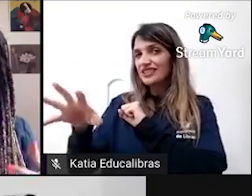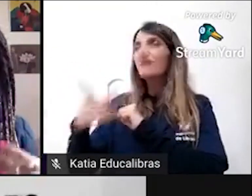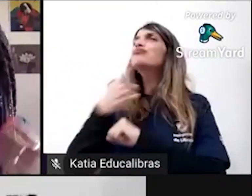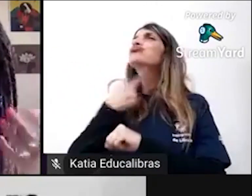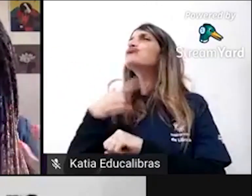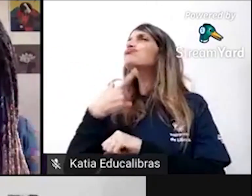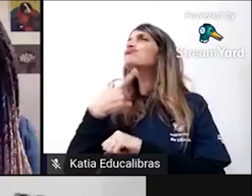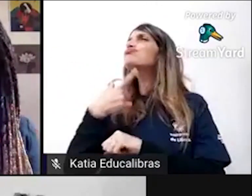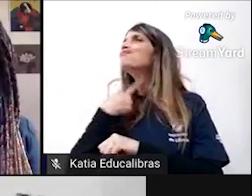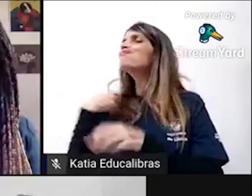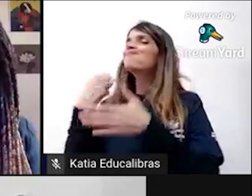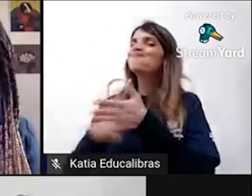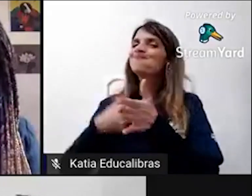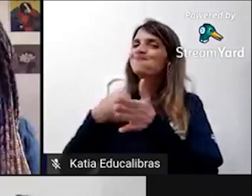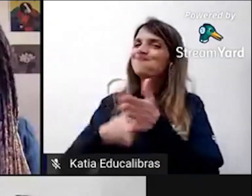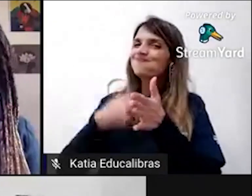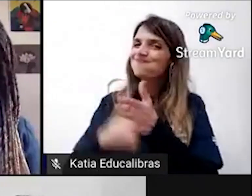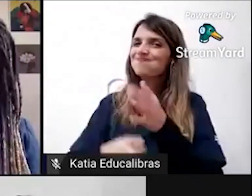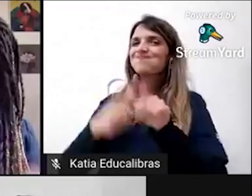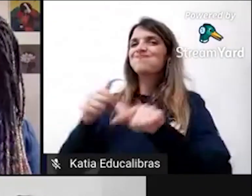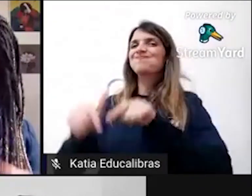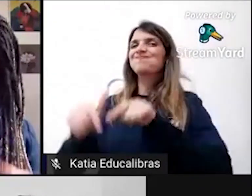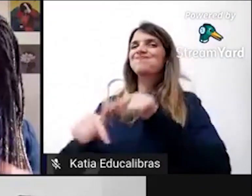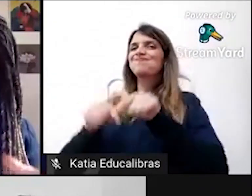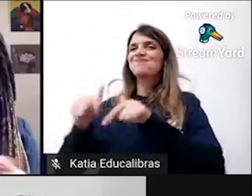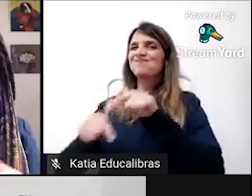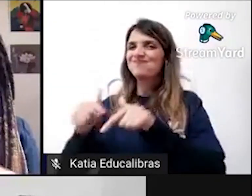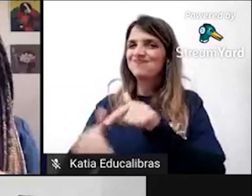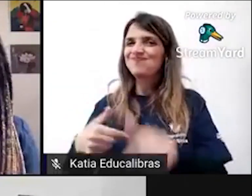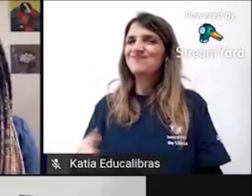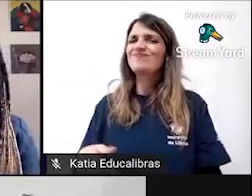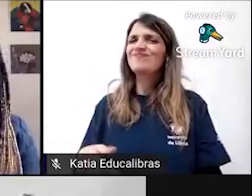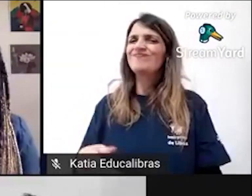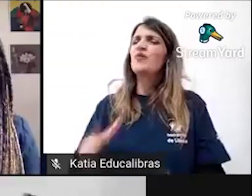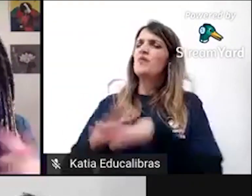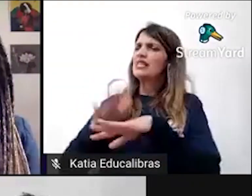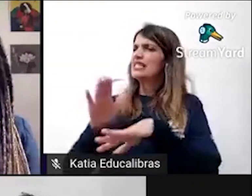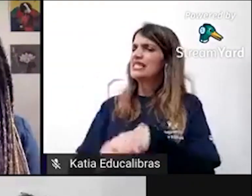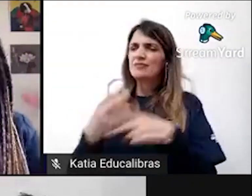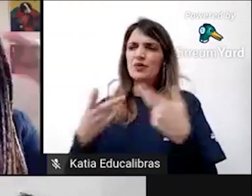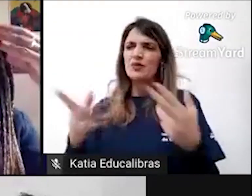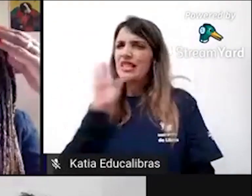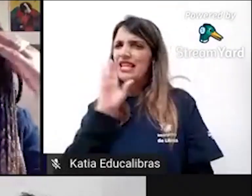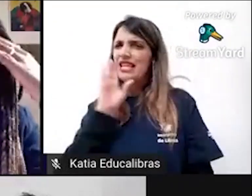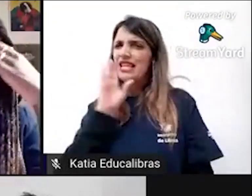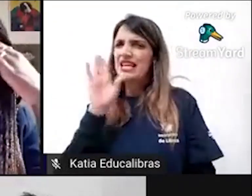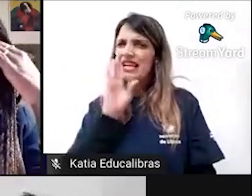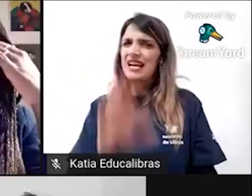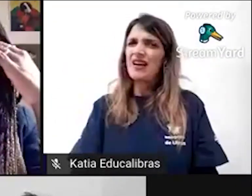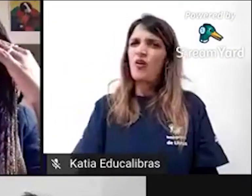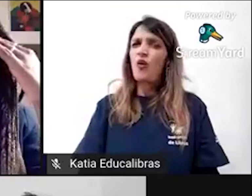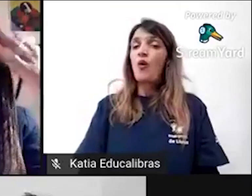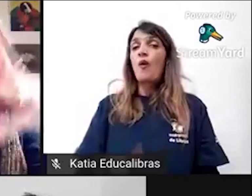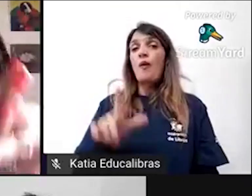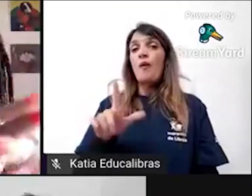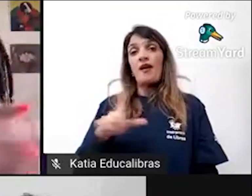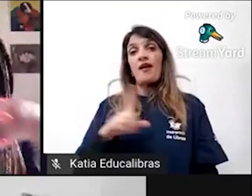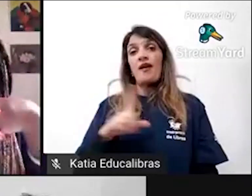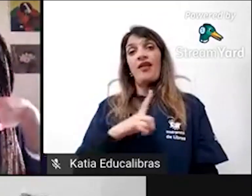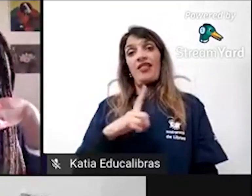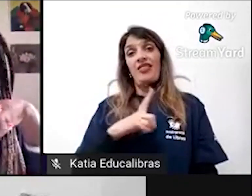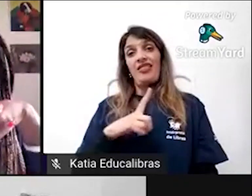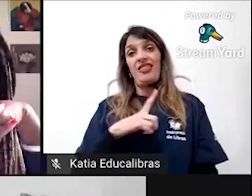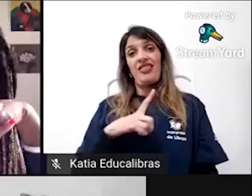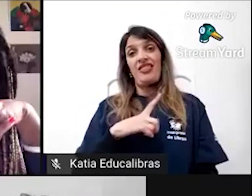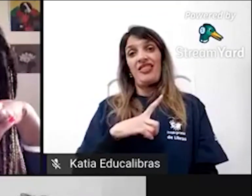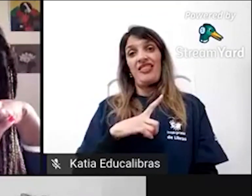vontade, cheia de, né? Ah, não, vamos fazer uma coisa muito legal. Chegou o fatídico abril, prezadas e